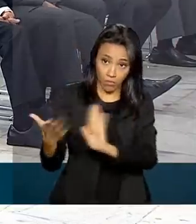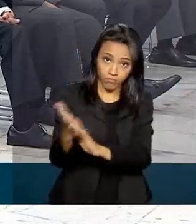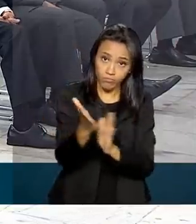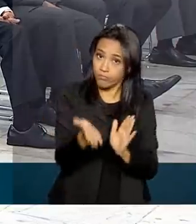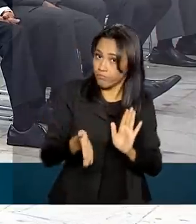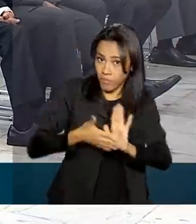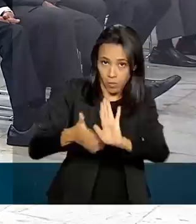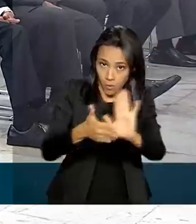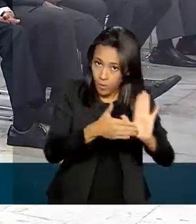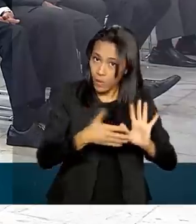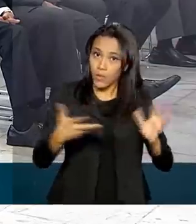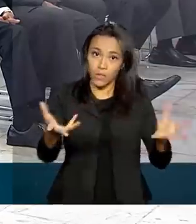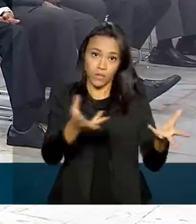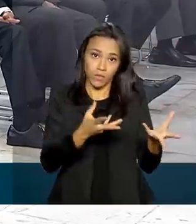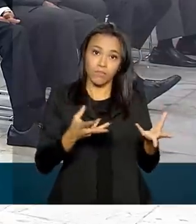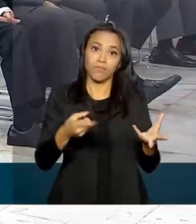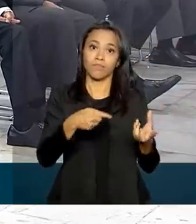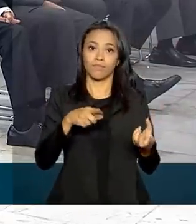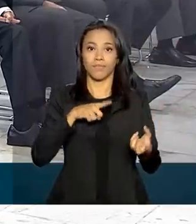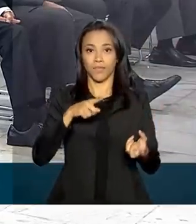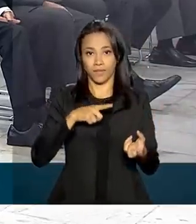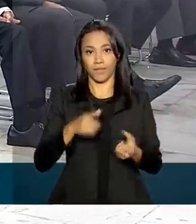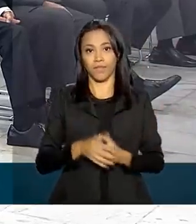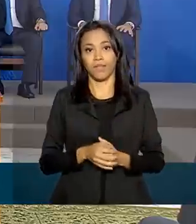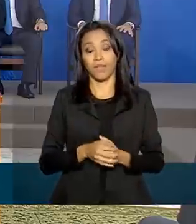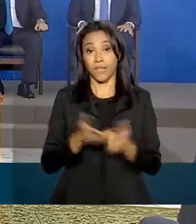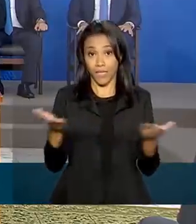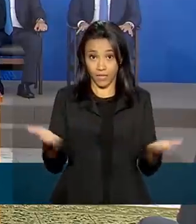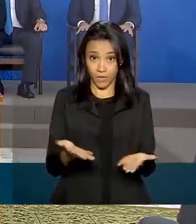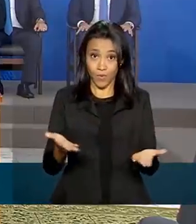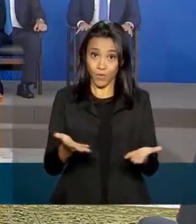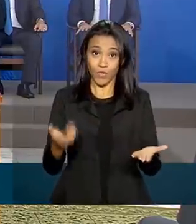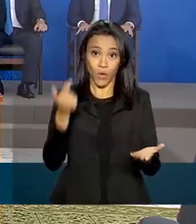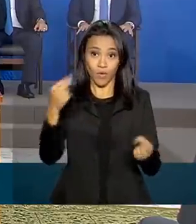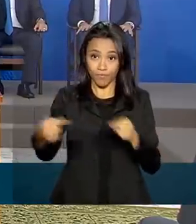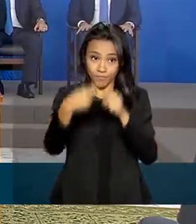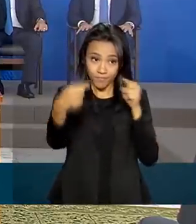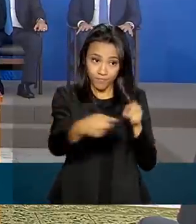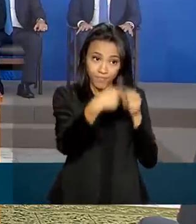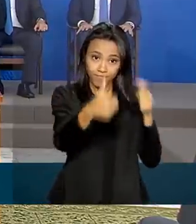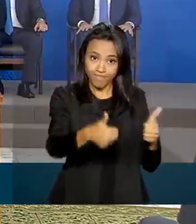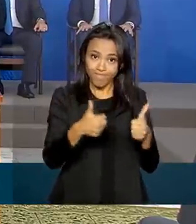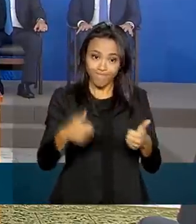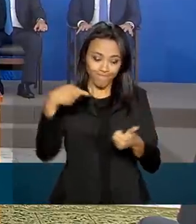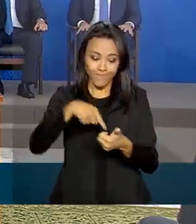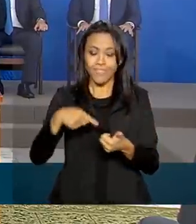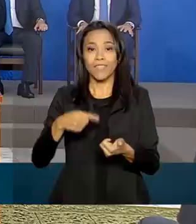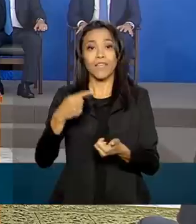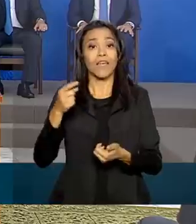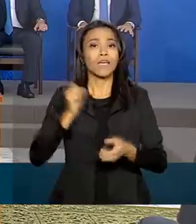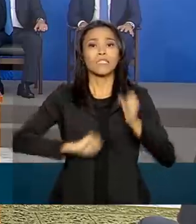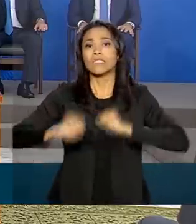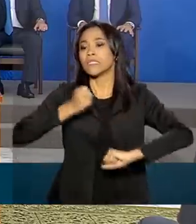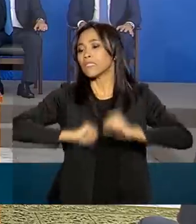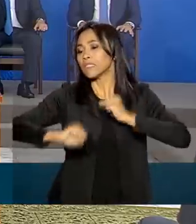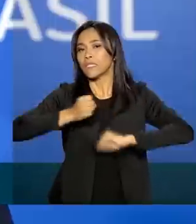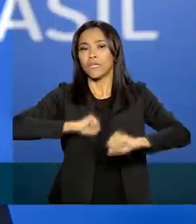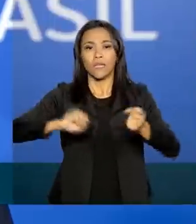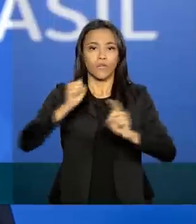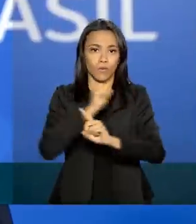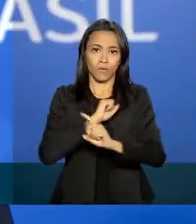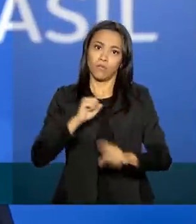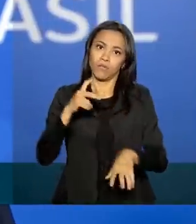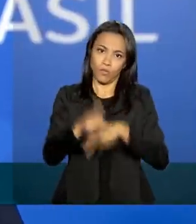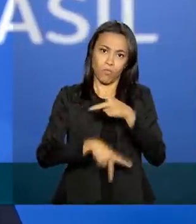vai para o arquivo a proposta de vocês está certo que está sendo atingido esse justo anseio da população brasileira e eu